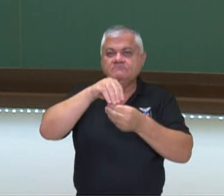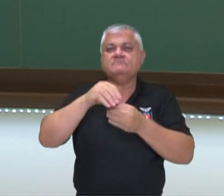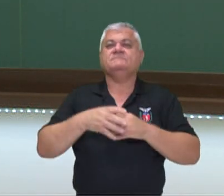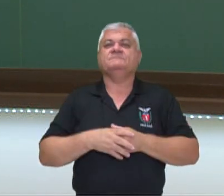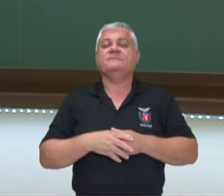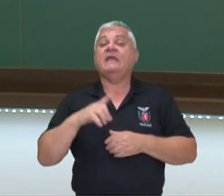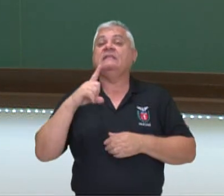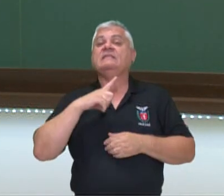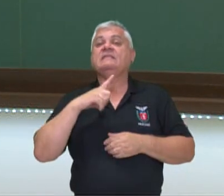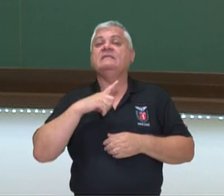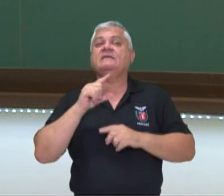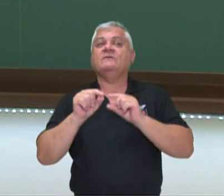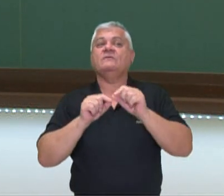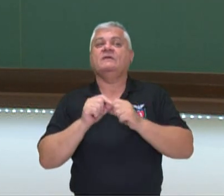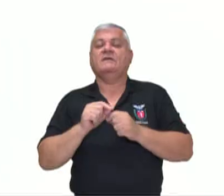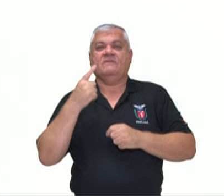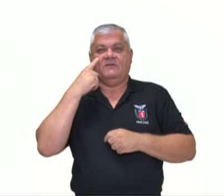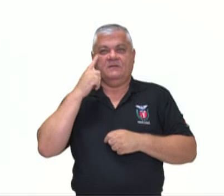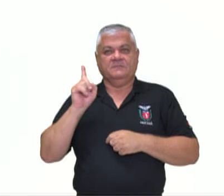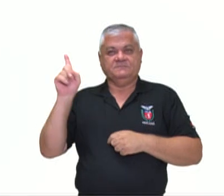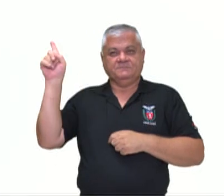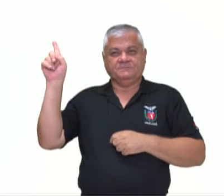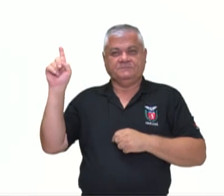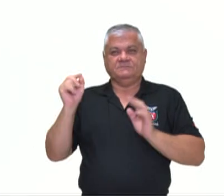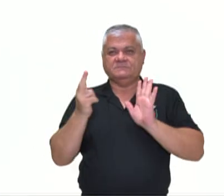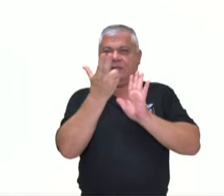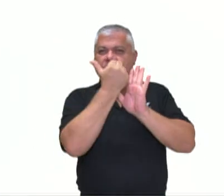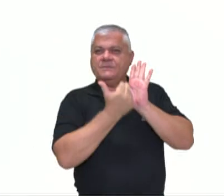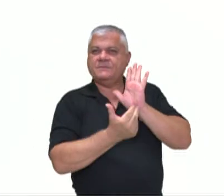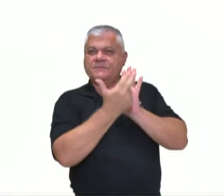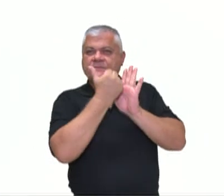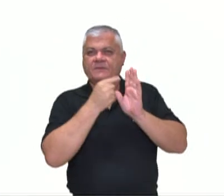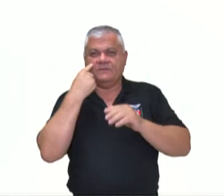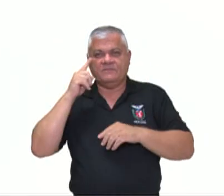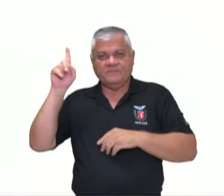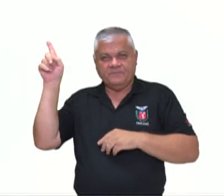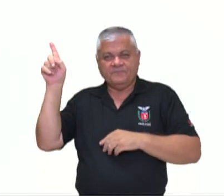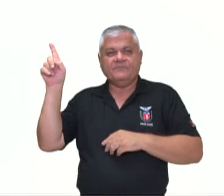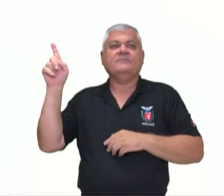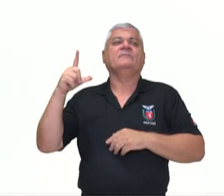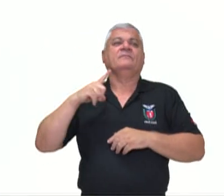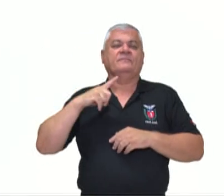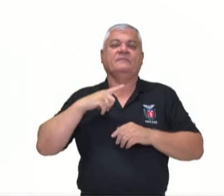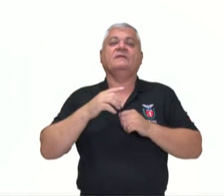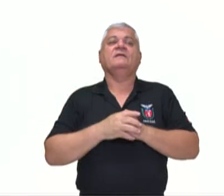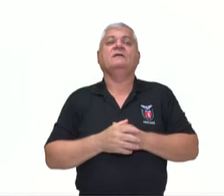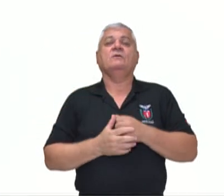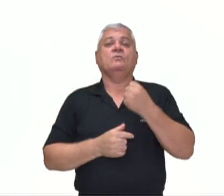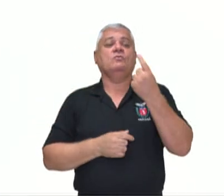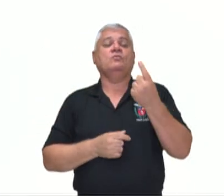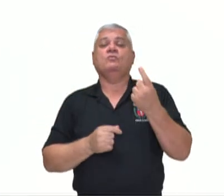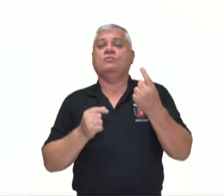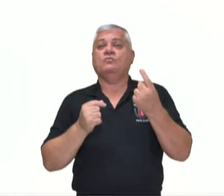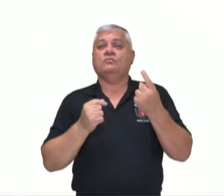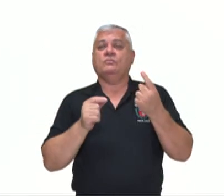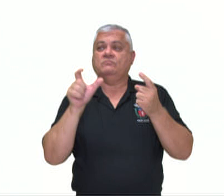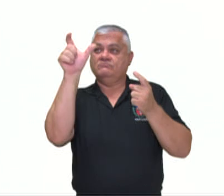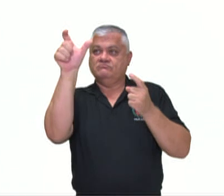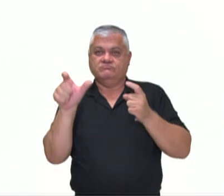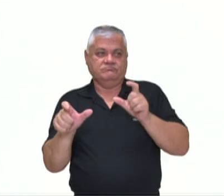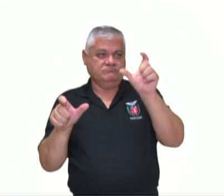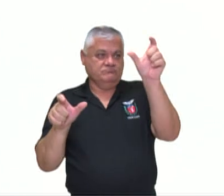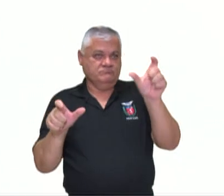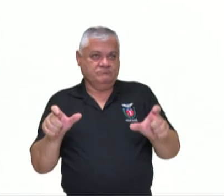nós temos algumas imagens, né? Então, por exemplo, nós já usamos a 1 e a 2. Então nós temos books